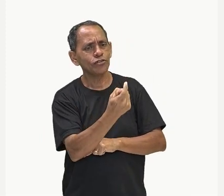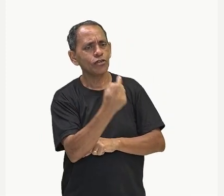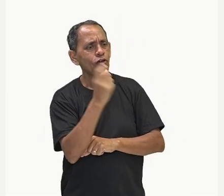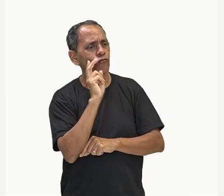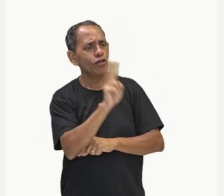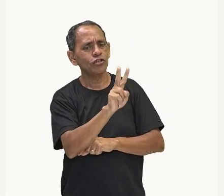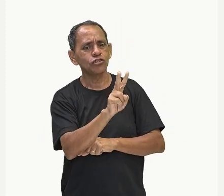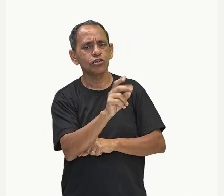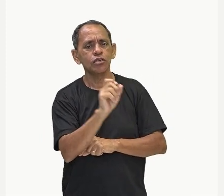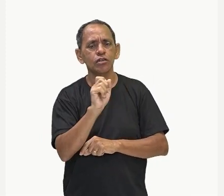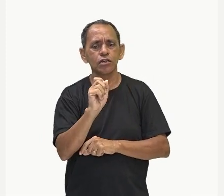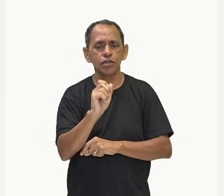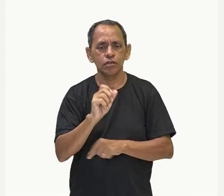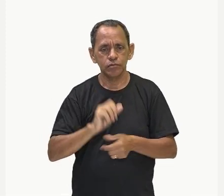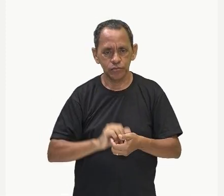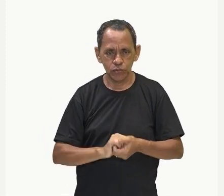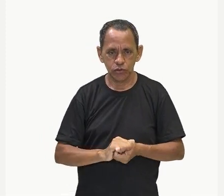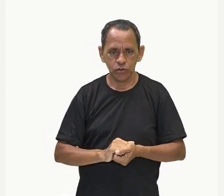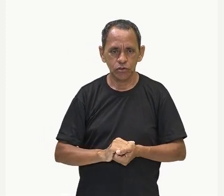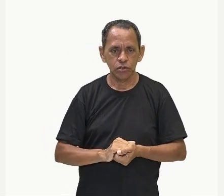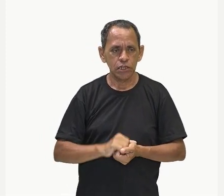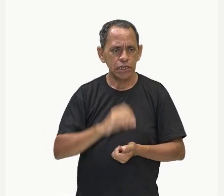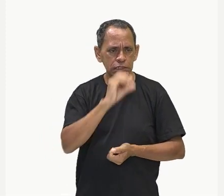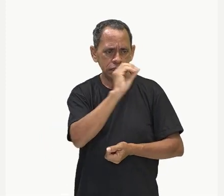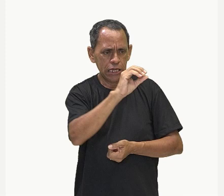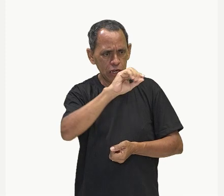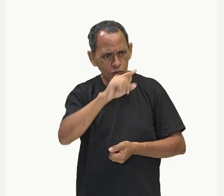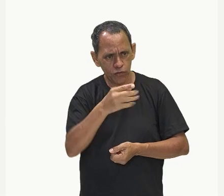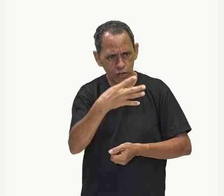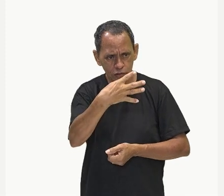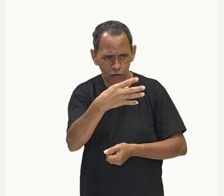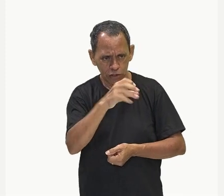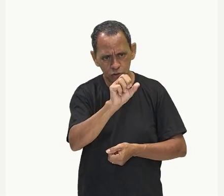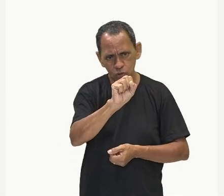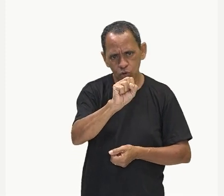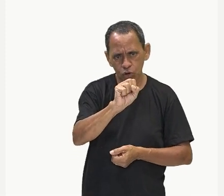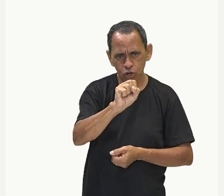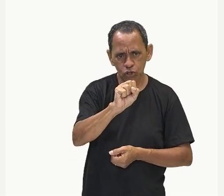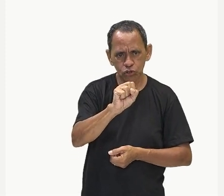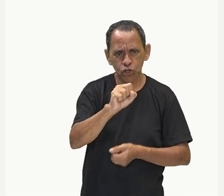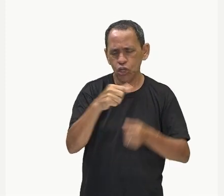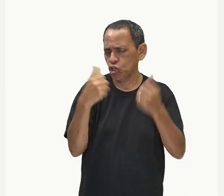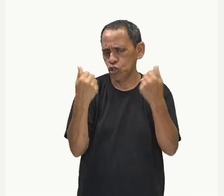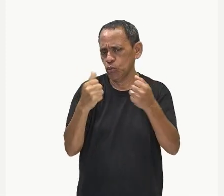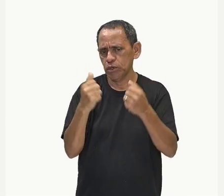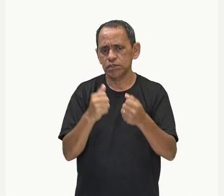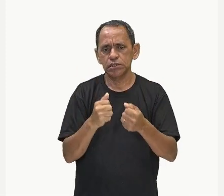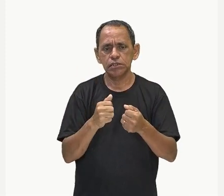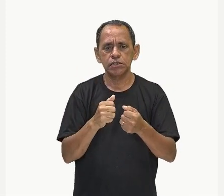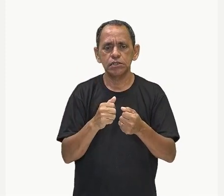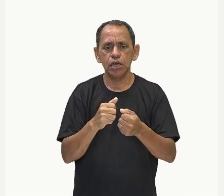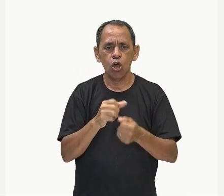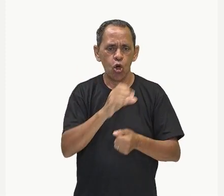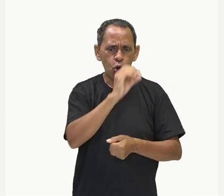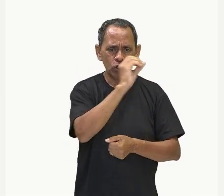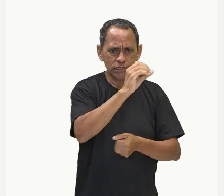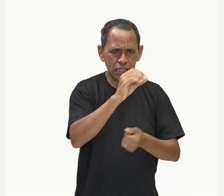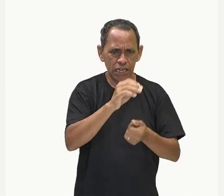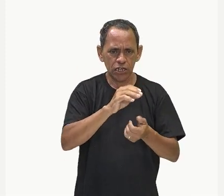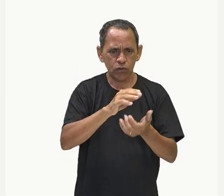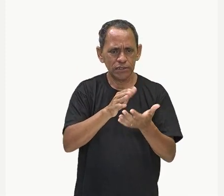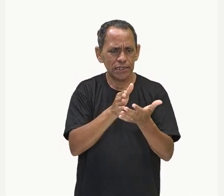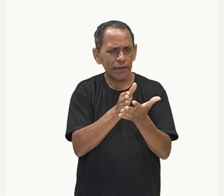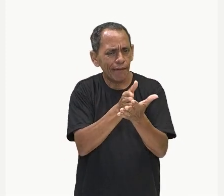colocar 0,48? Não, eu não preciso colocar esse zerozinho da frente, tá? Esse zero eu não